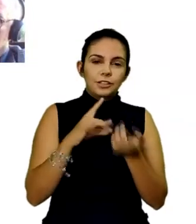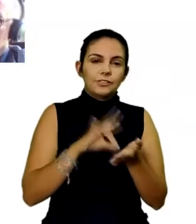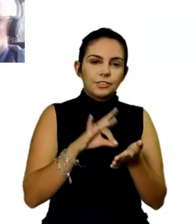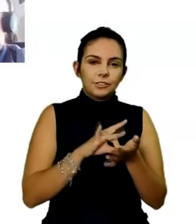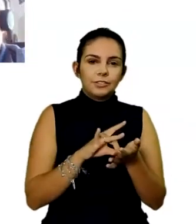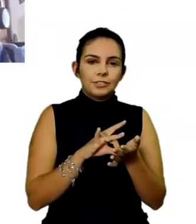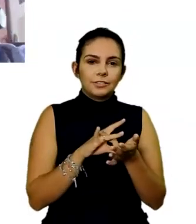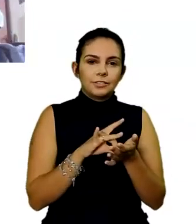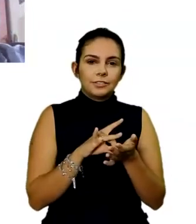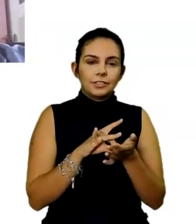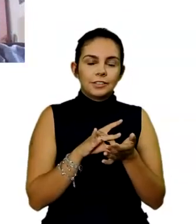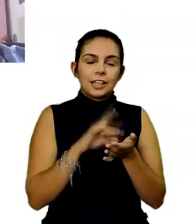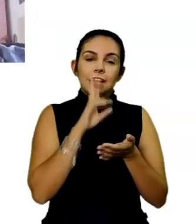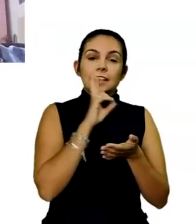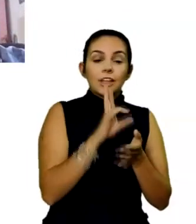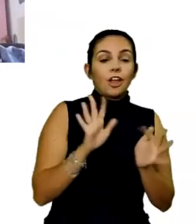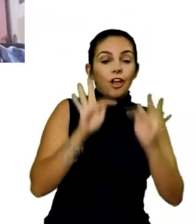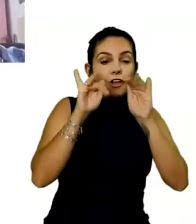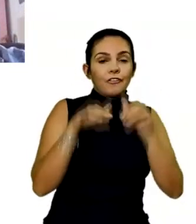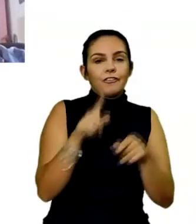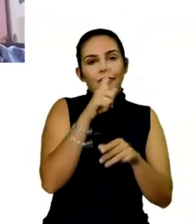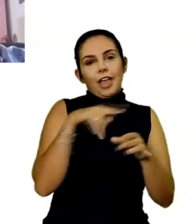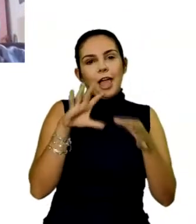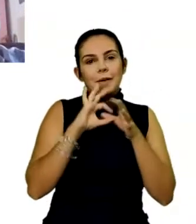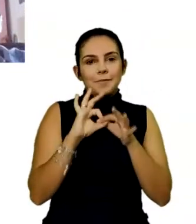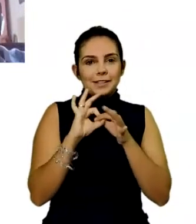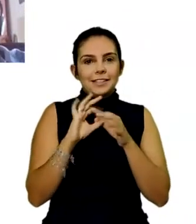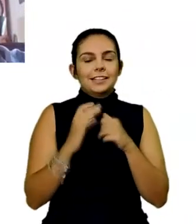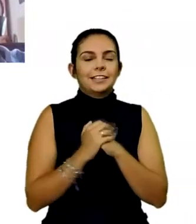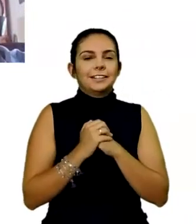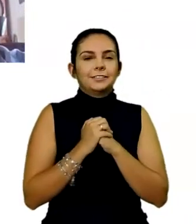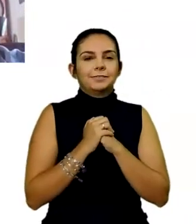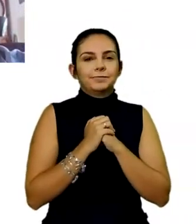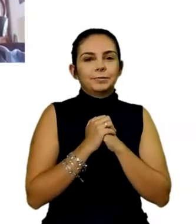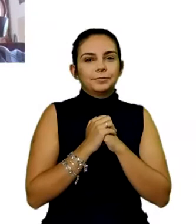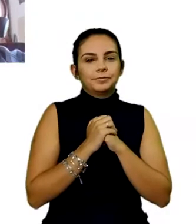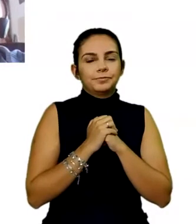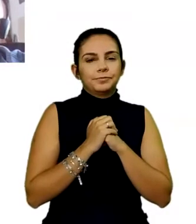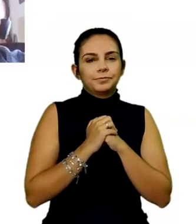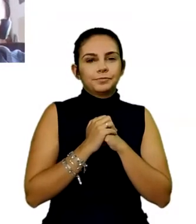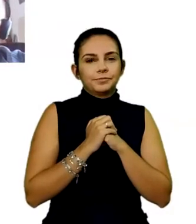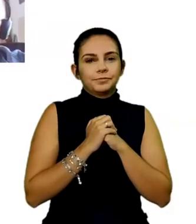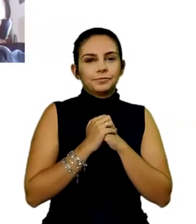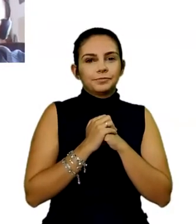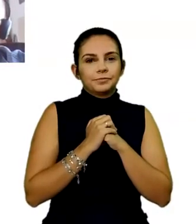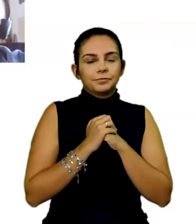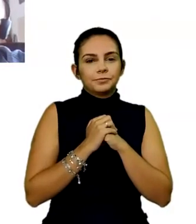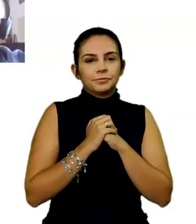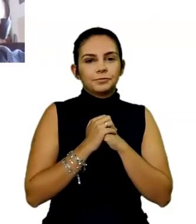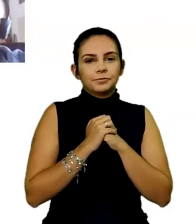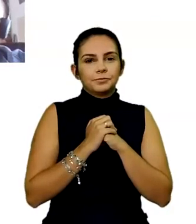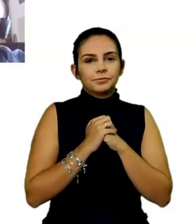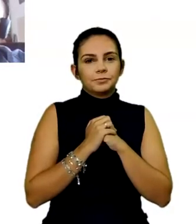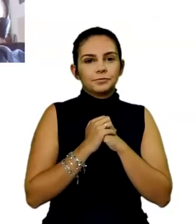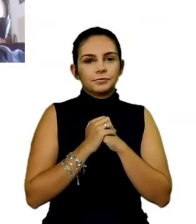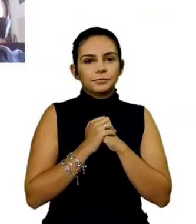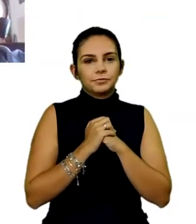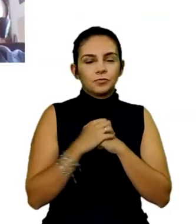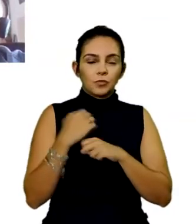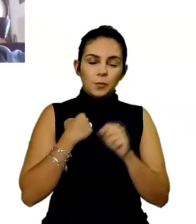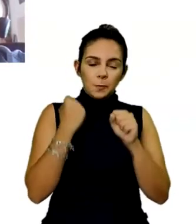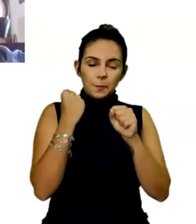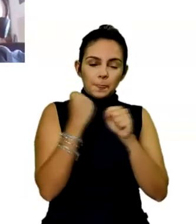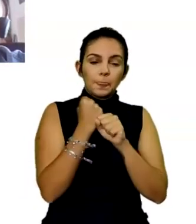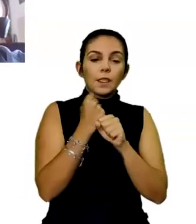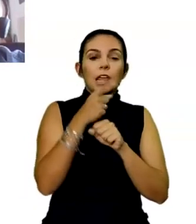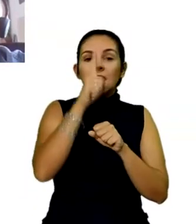verdade, é o resultado dessa parceria. E a construção de